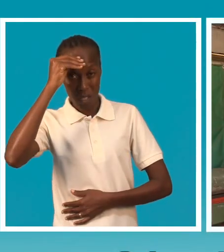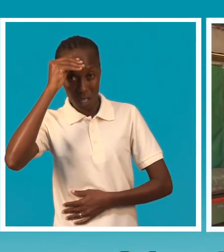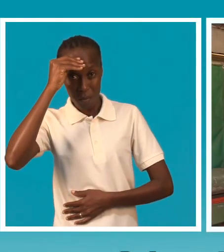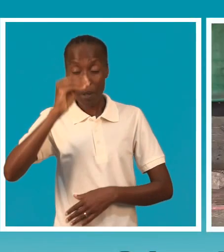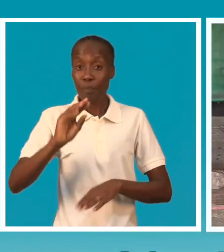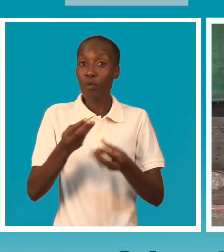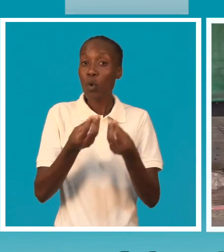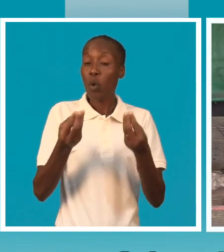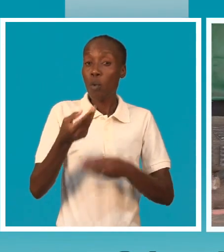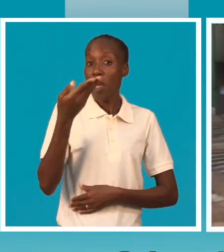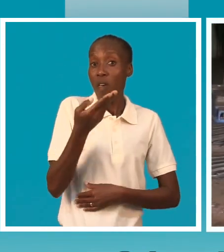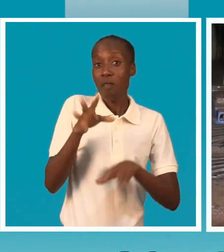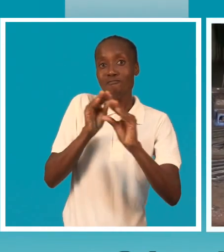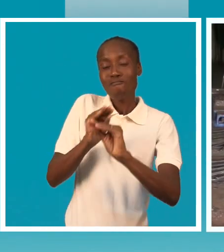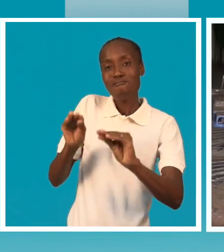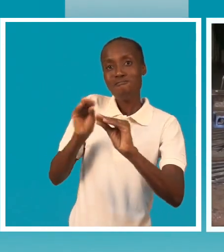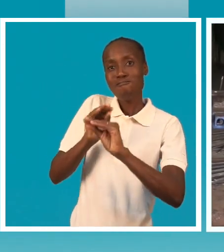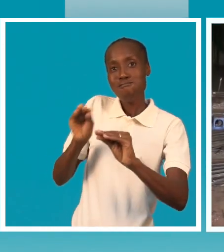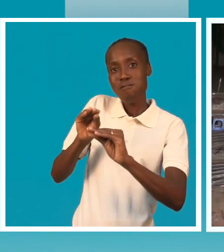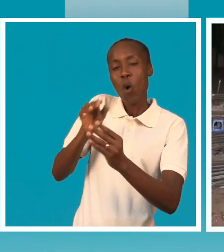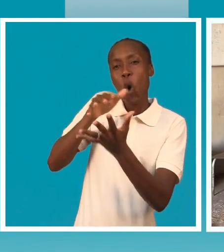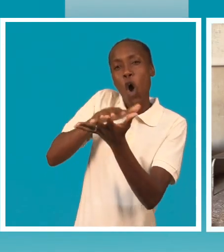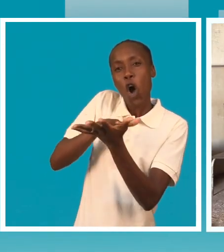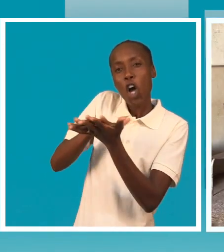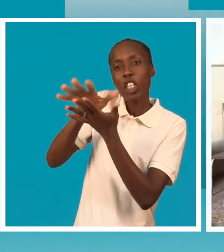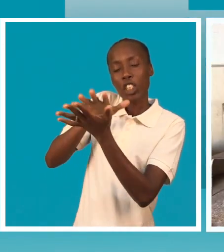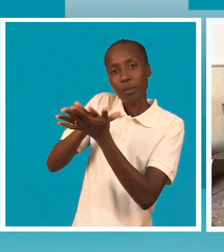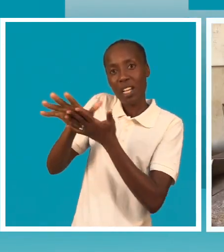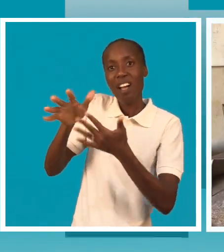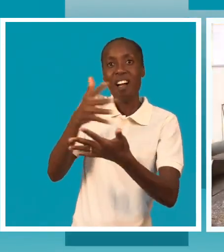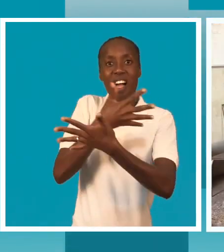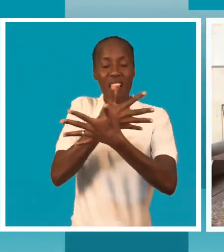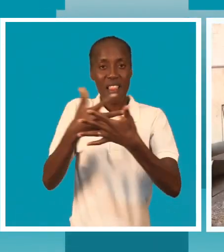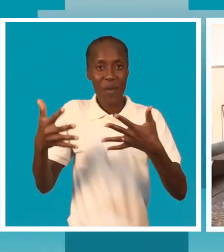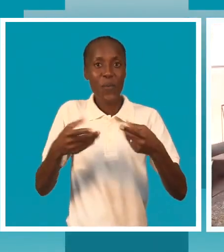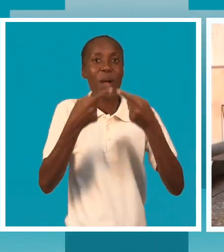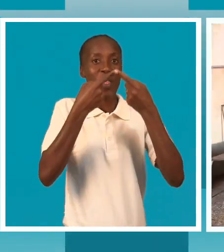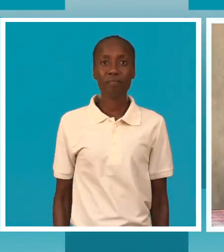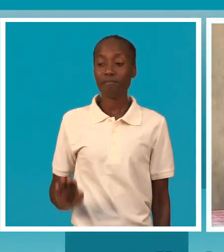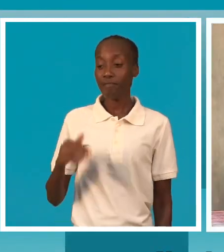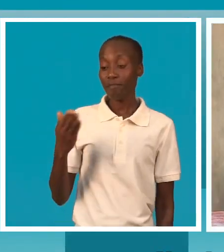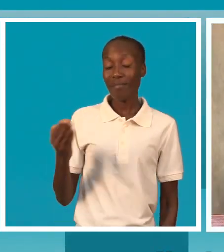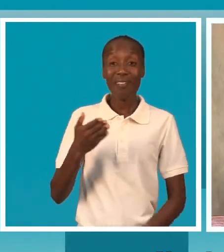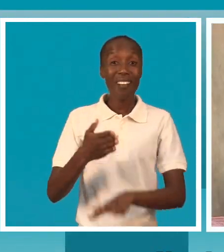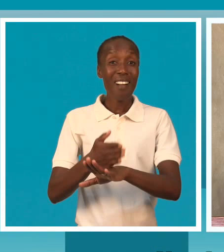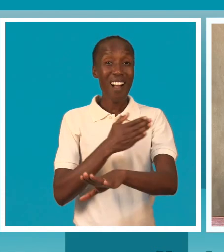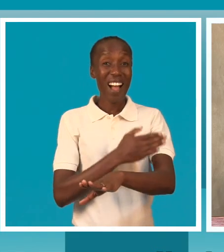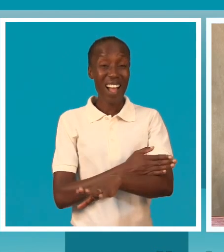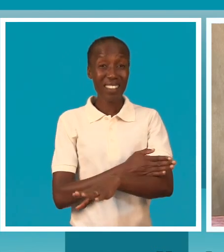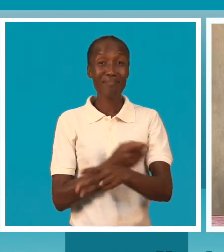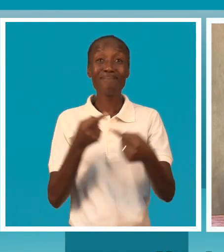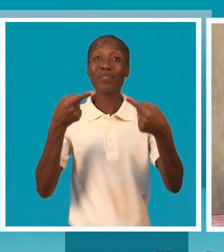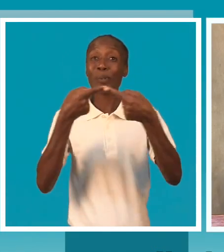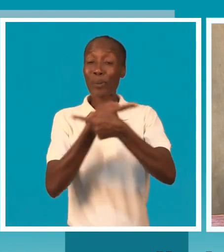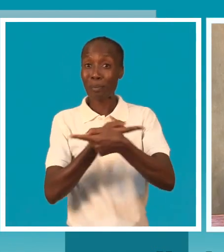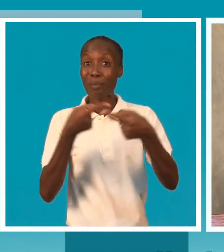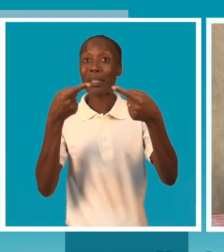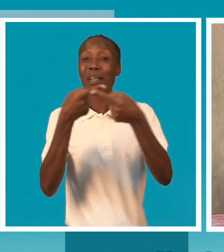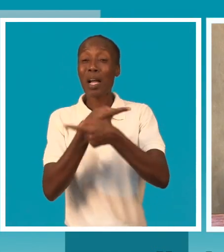perceber o que ele explica, mesmo usando uma língua diferente. Os princípios têm sido complicados,